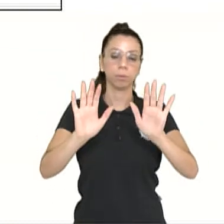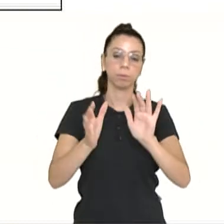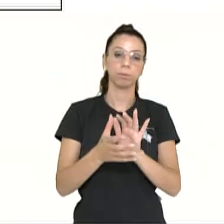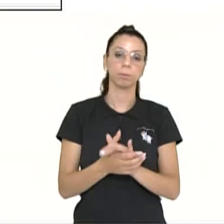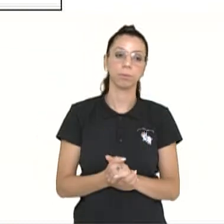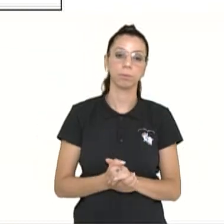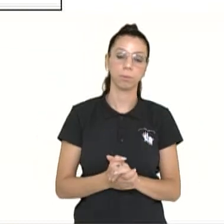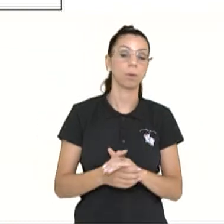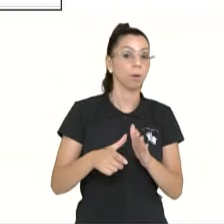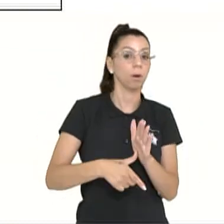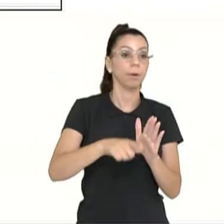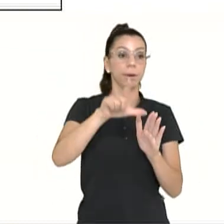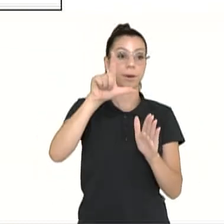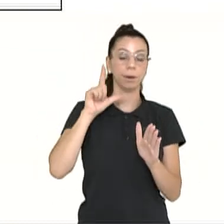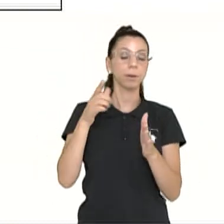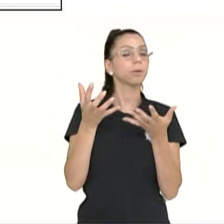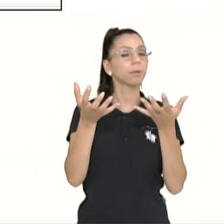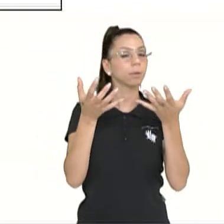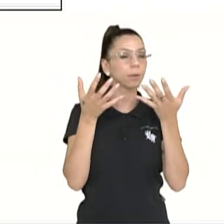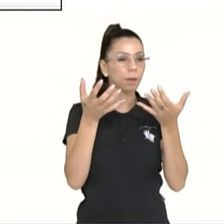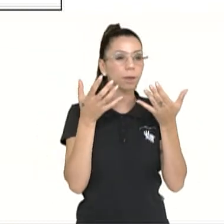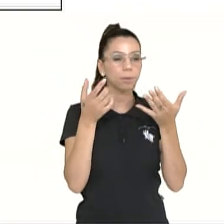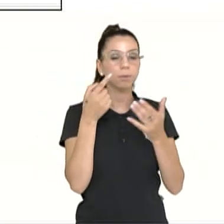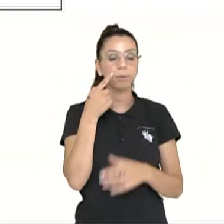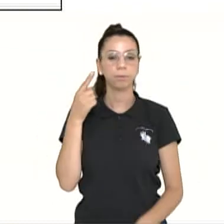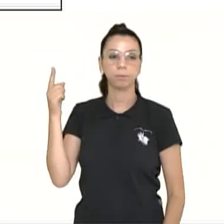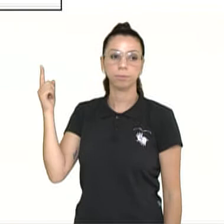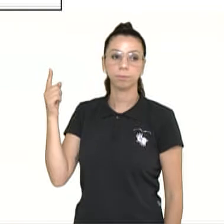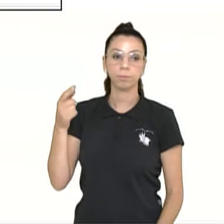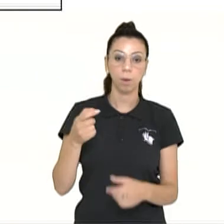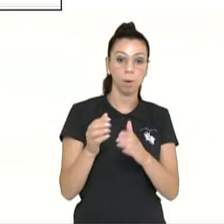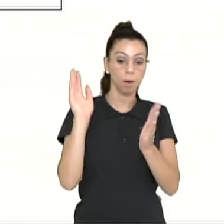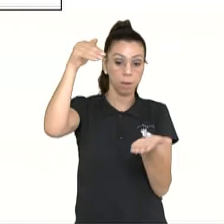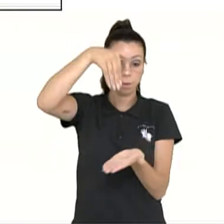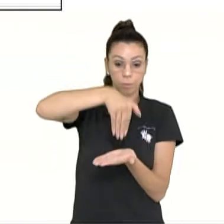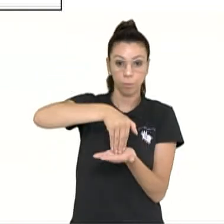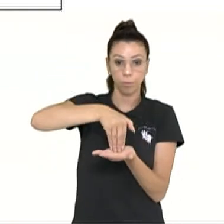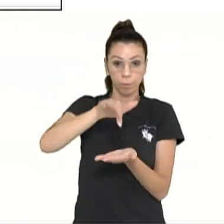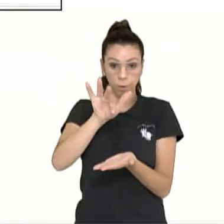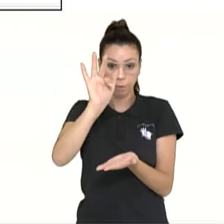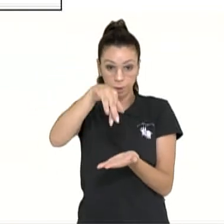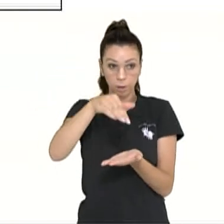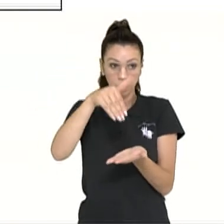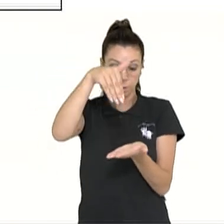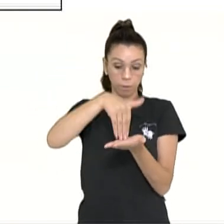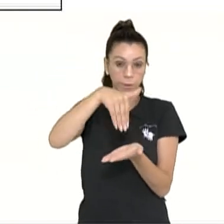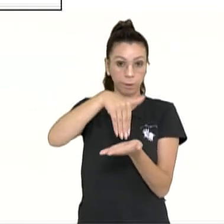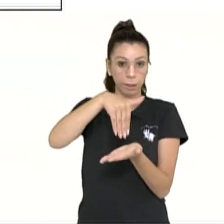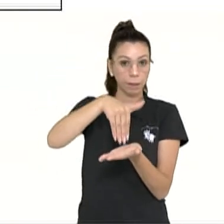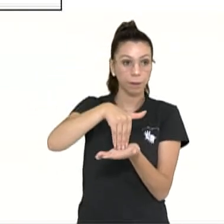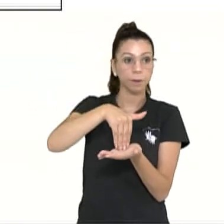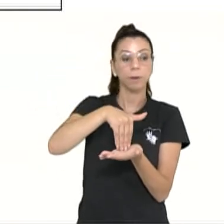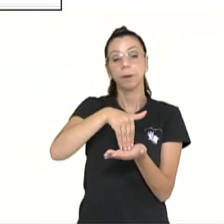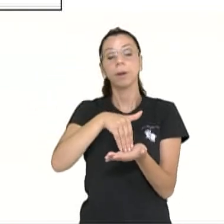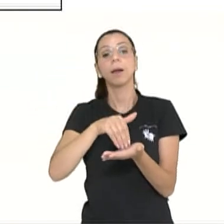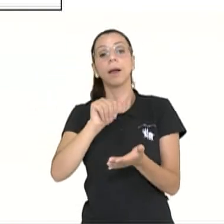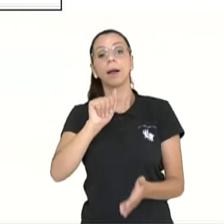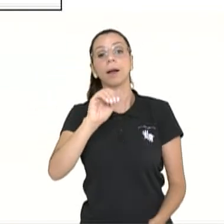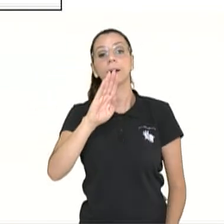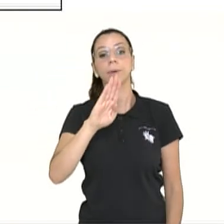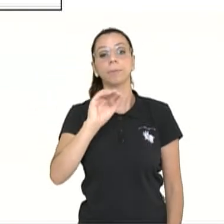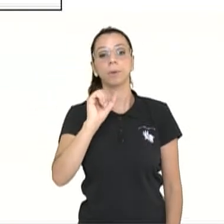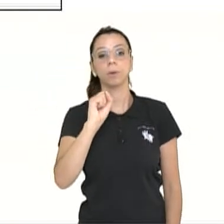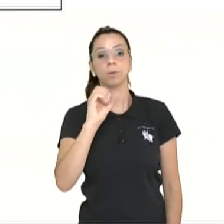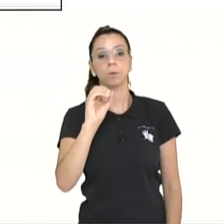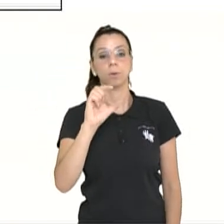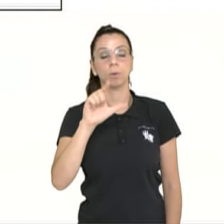cálculo, aliás, antes disso eu gostaria só de confirmar com vocês que no final, tá, a frequência absoluta